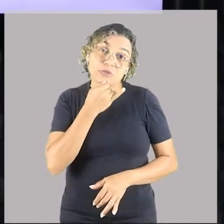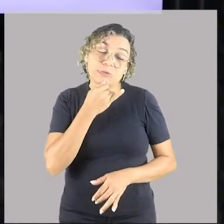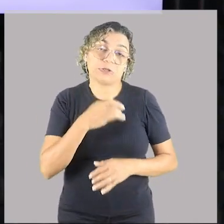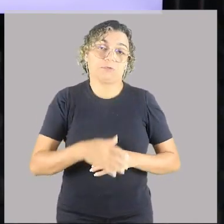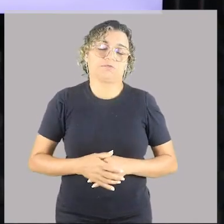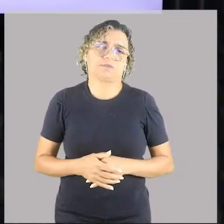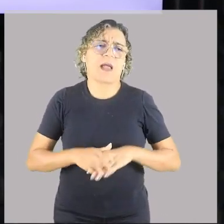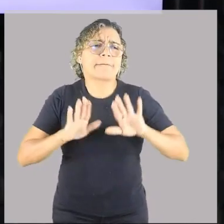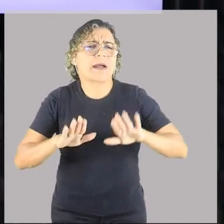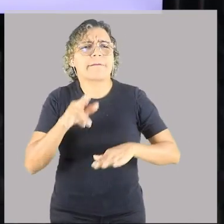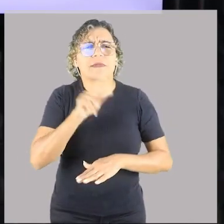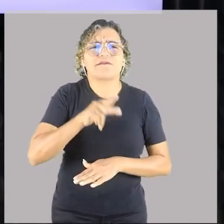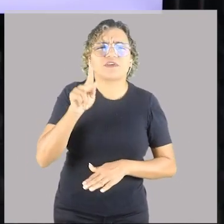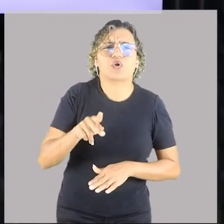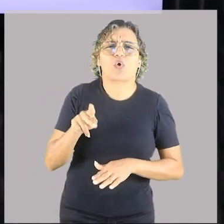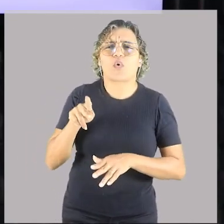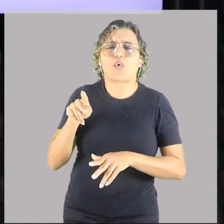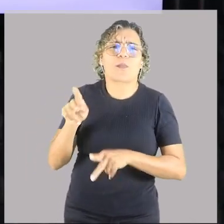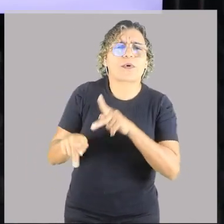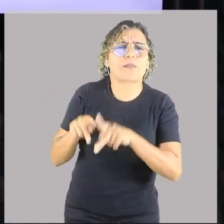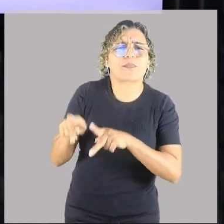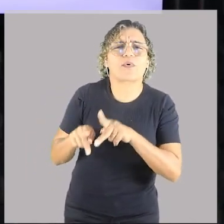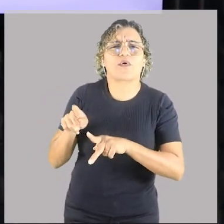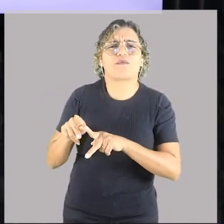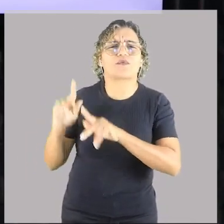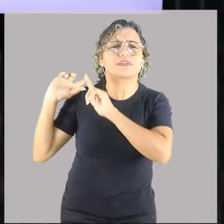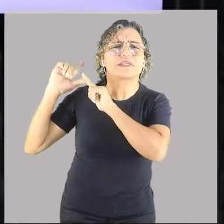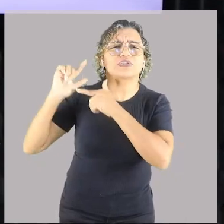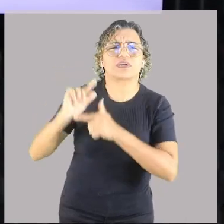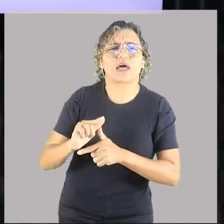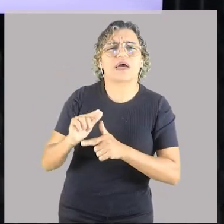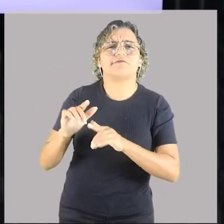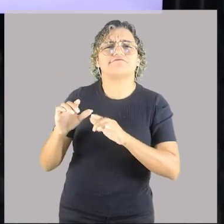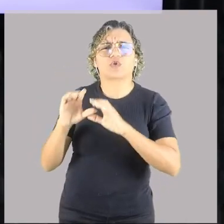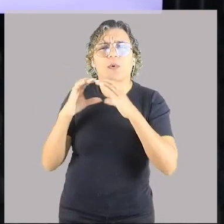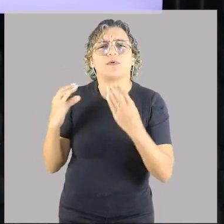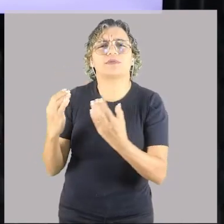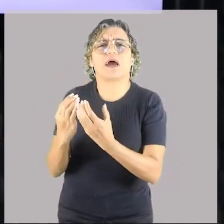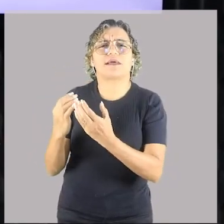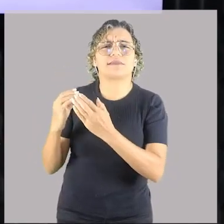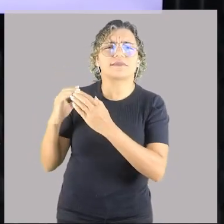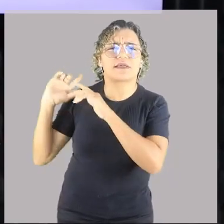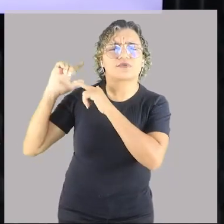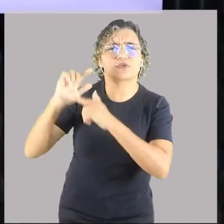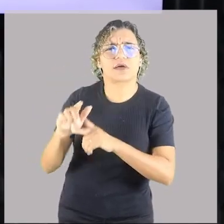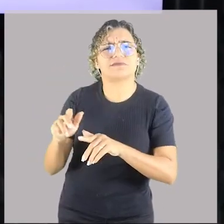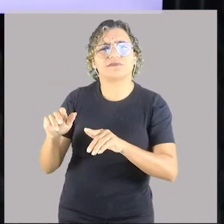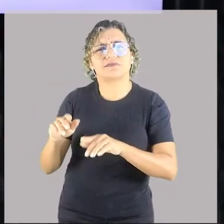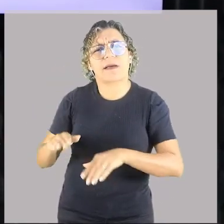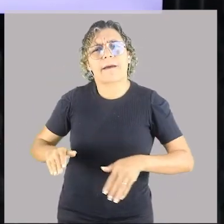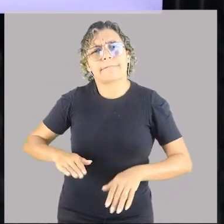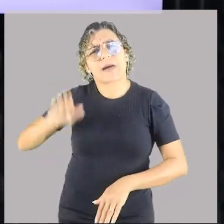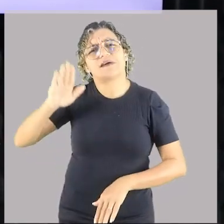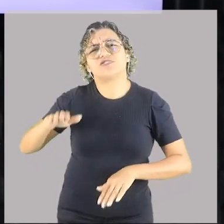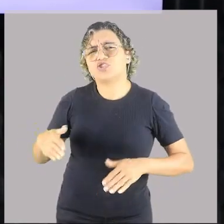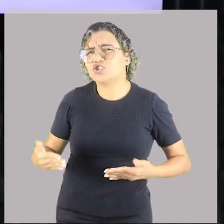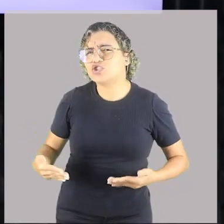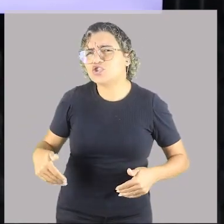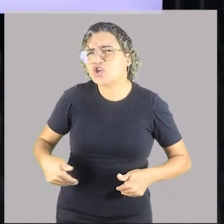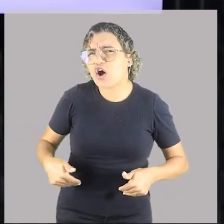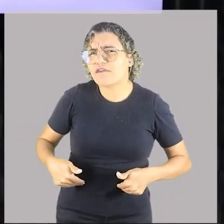por que essas populações tradicionais, essas comunidades tradicionais, são as que mais sofrem? Porque não